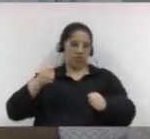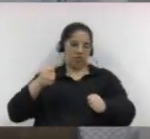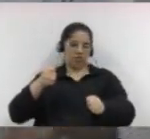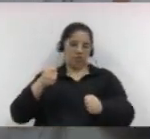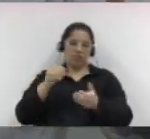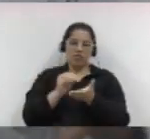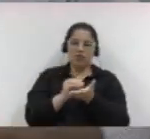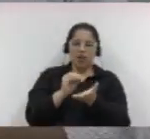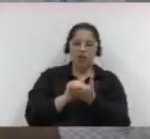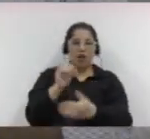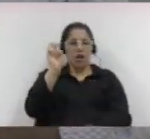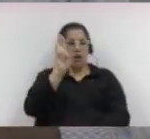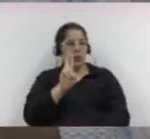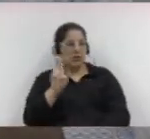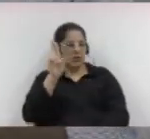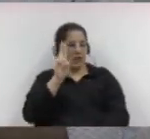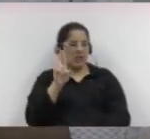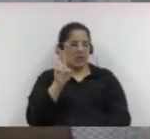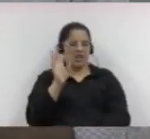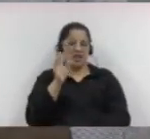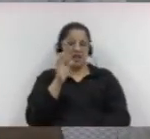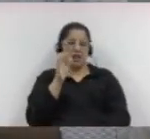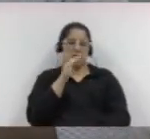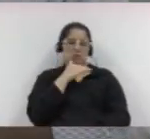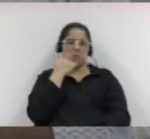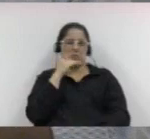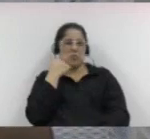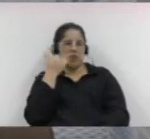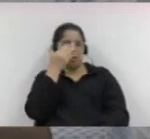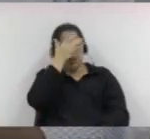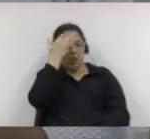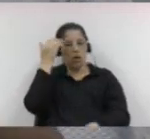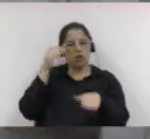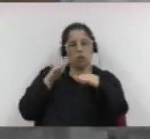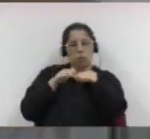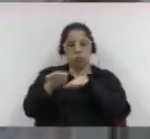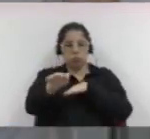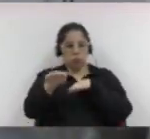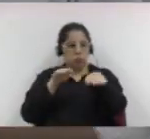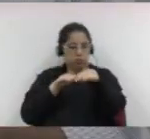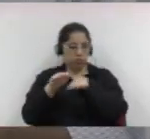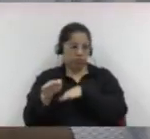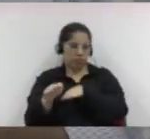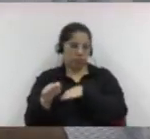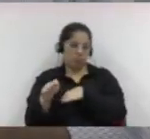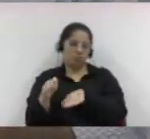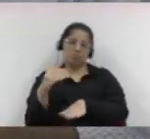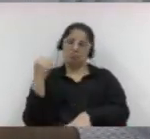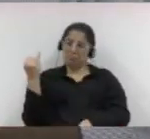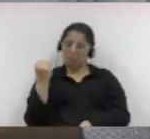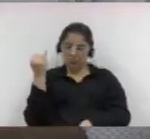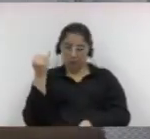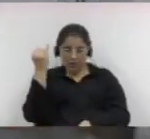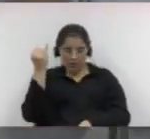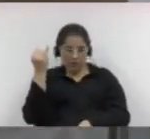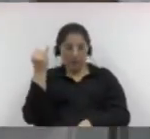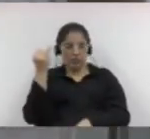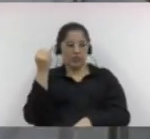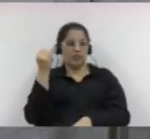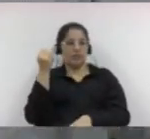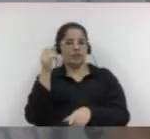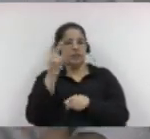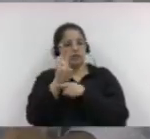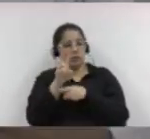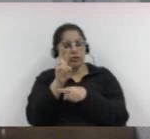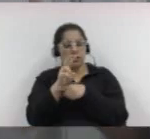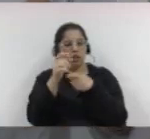utilizado lá, houve mortes recentemente, o pessoal que disputa velocidade, e é importante que seja retomada aquela obra lá, mesmo que